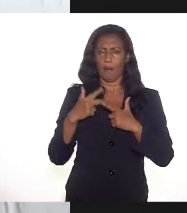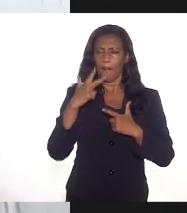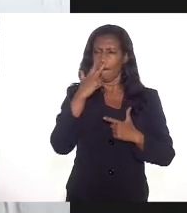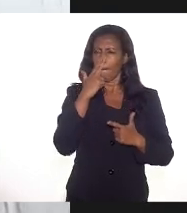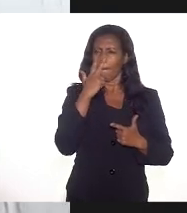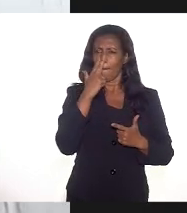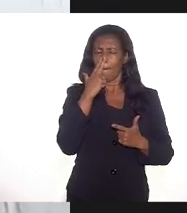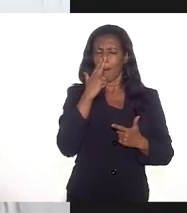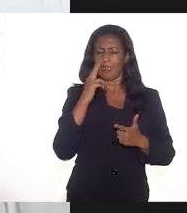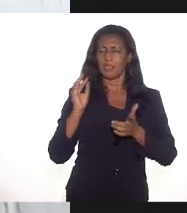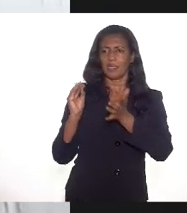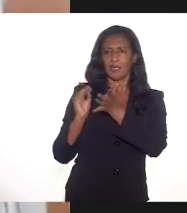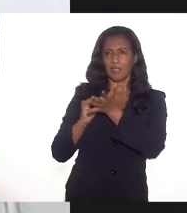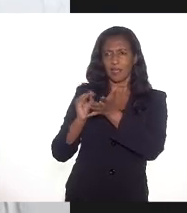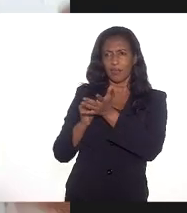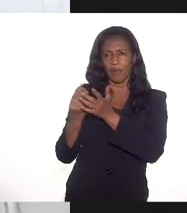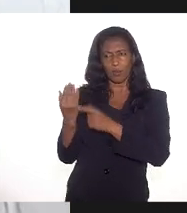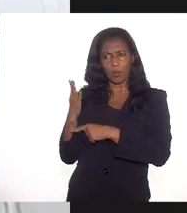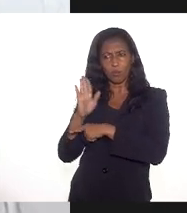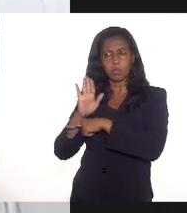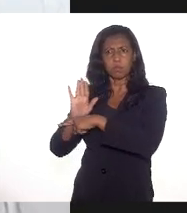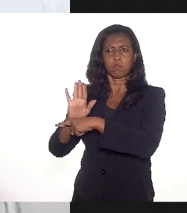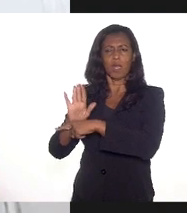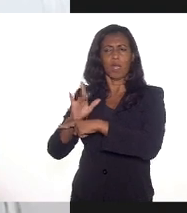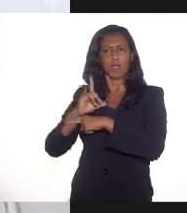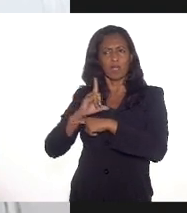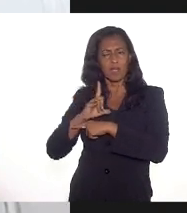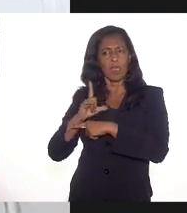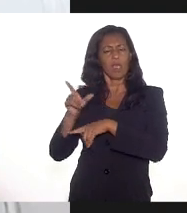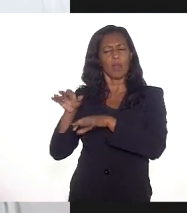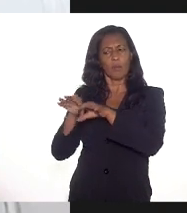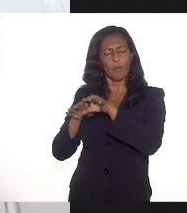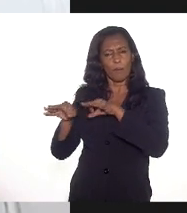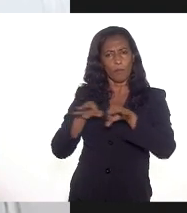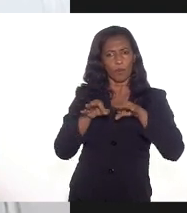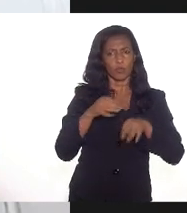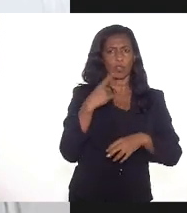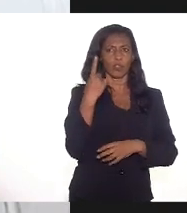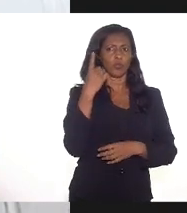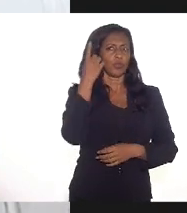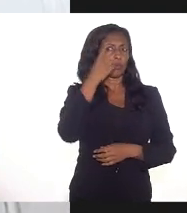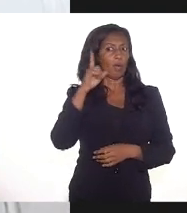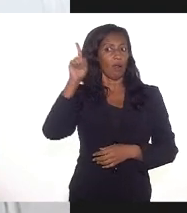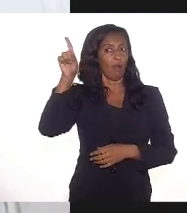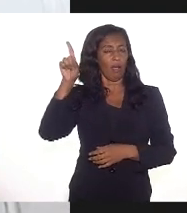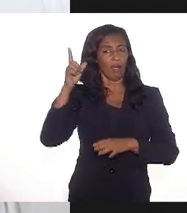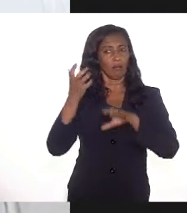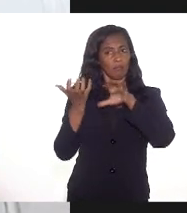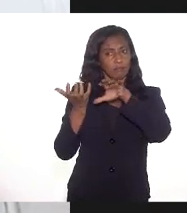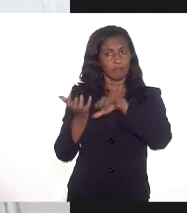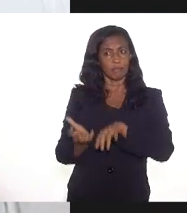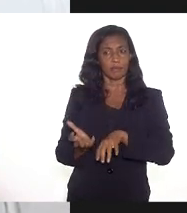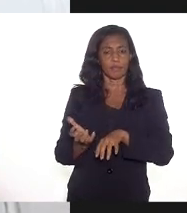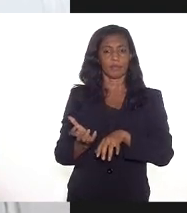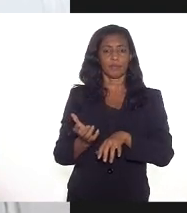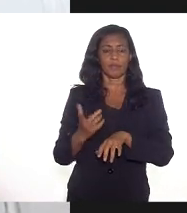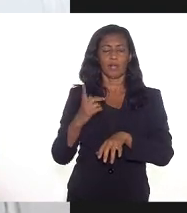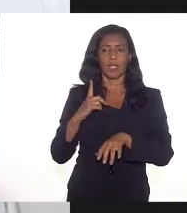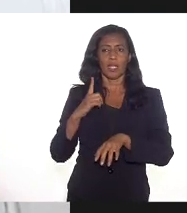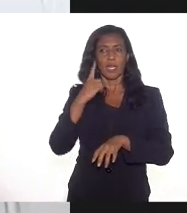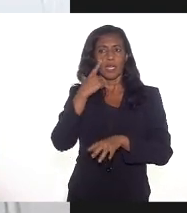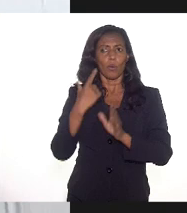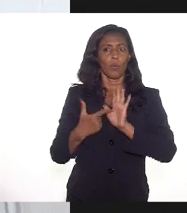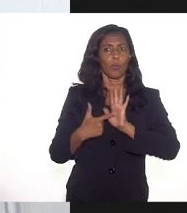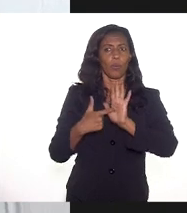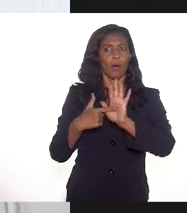de segurança jurídica. Existe um projeto de um deputado lá em Brasília que ele tenta trazer um